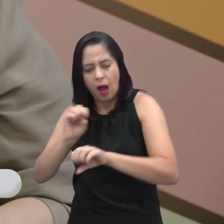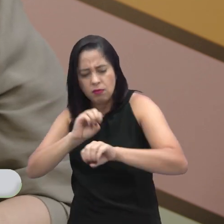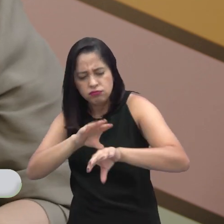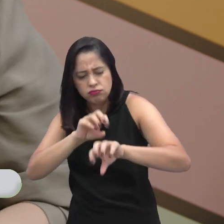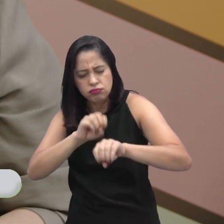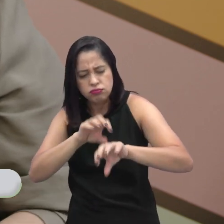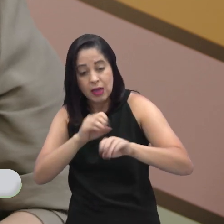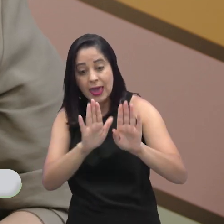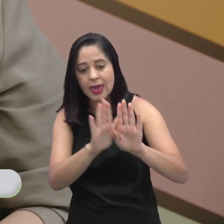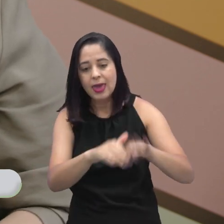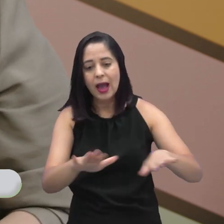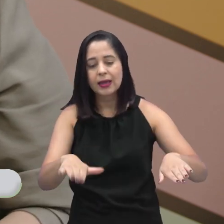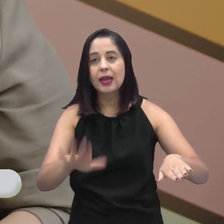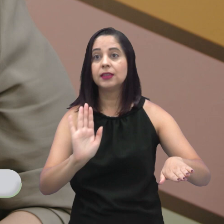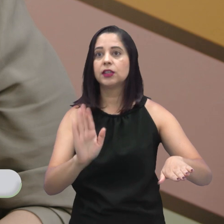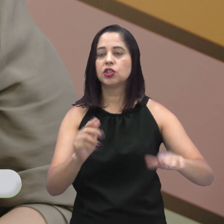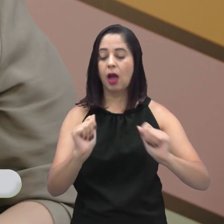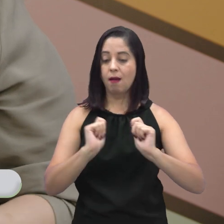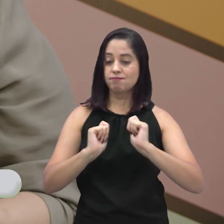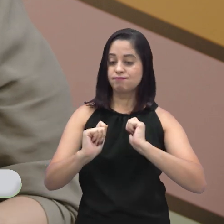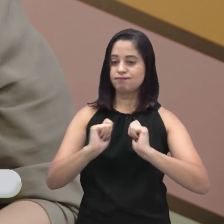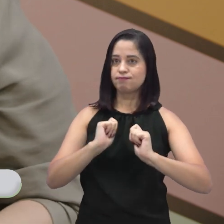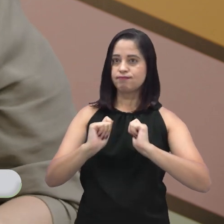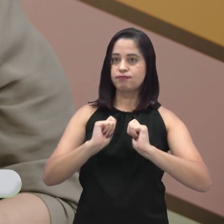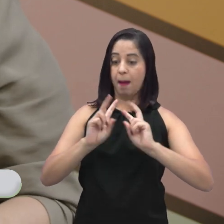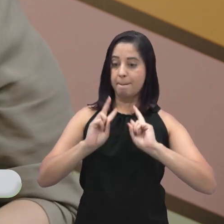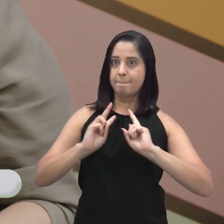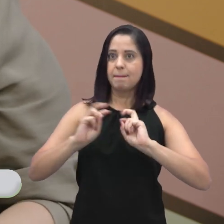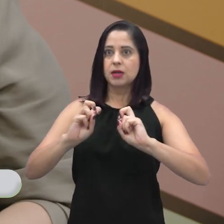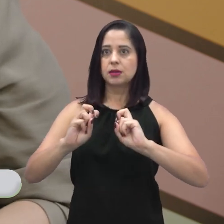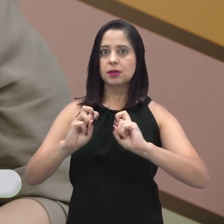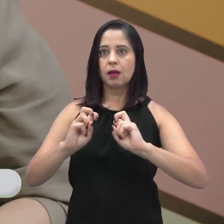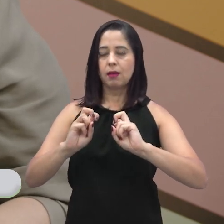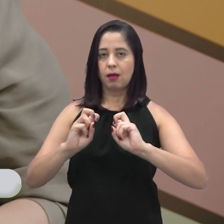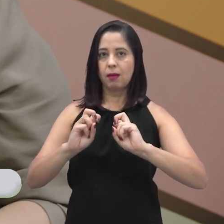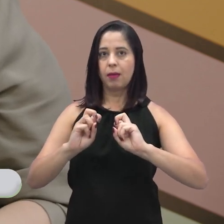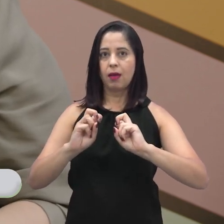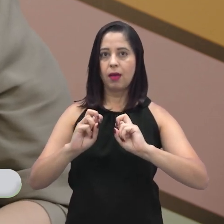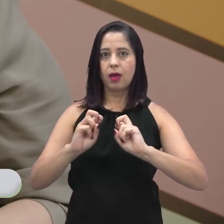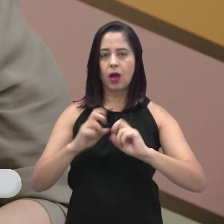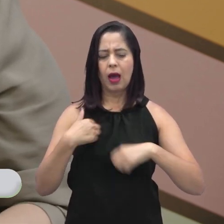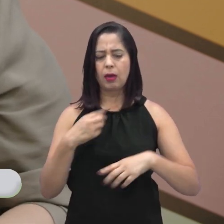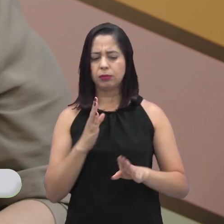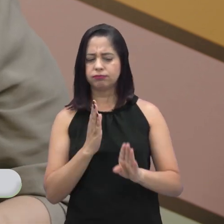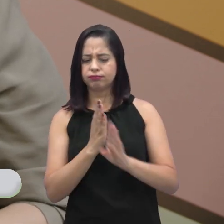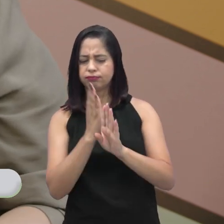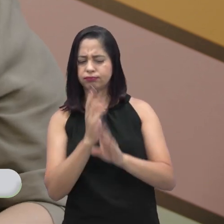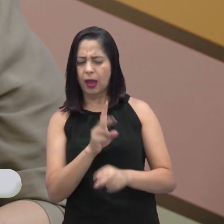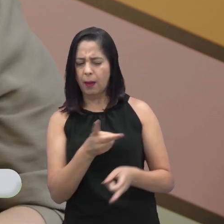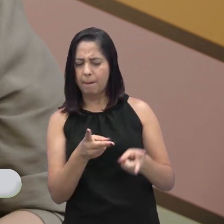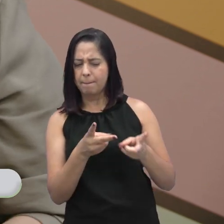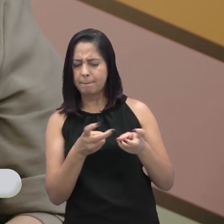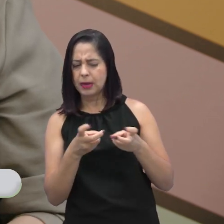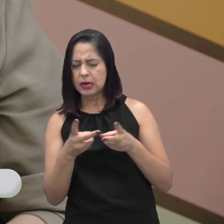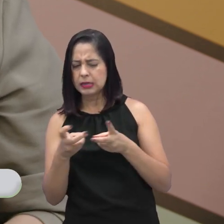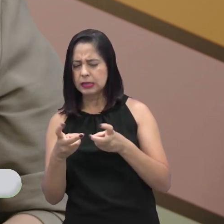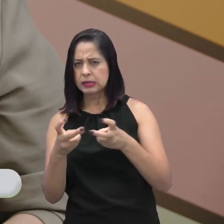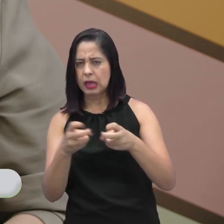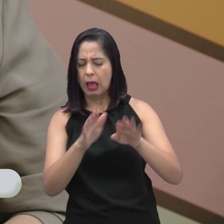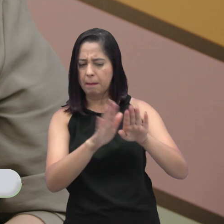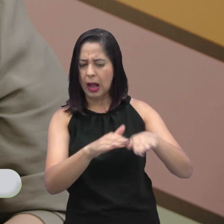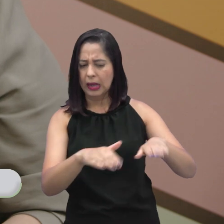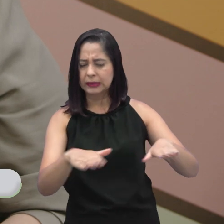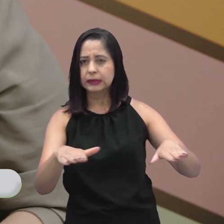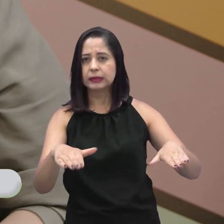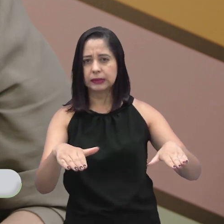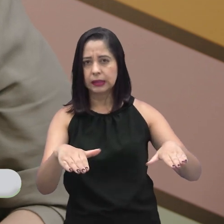consiga aprender a se auto-perceber. Quando a gente trabalha com a criança, a gente vai identificando ali e transformando ali, dando